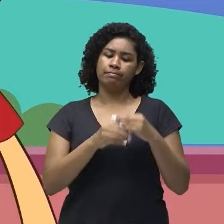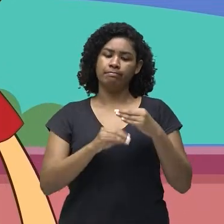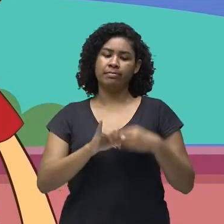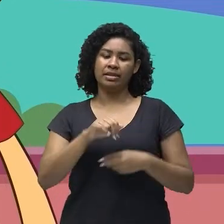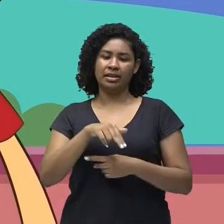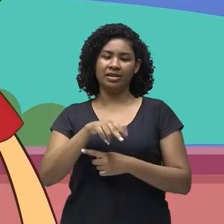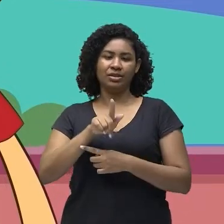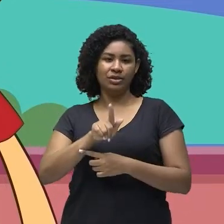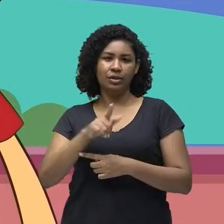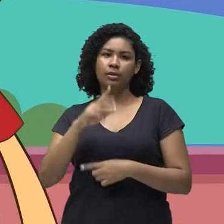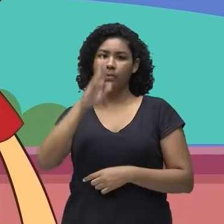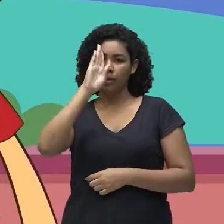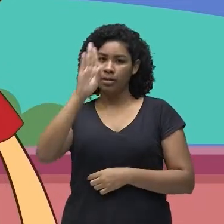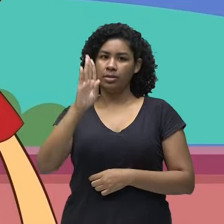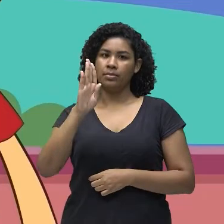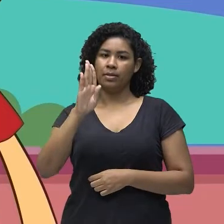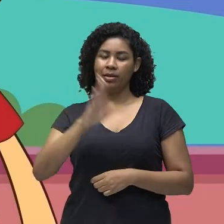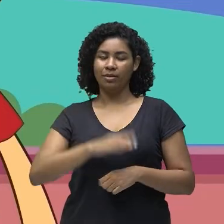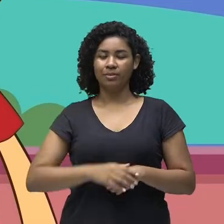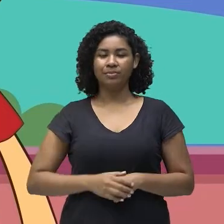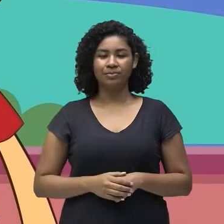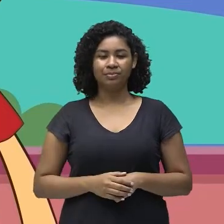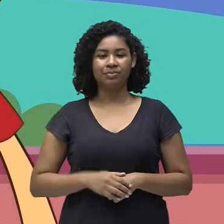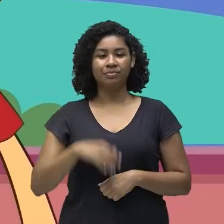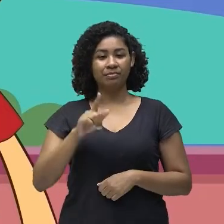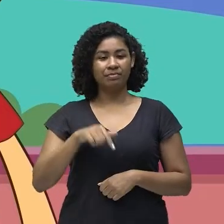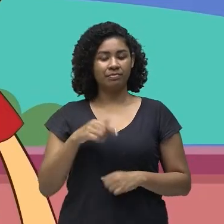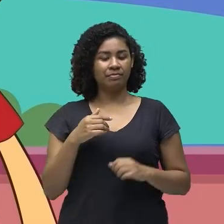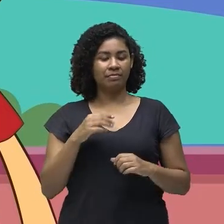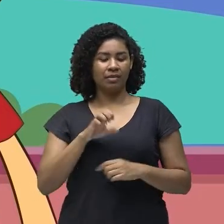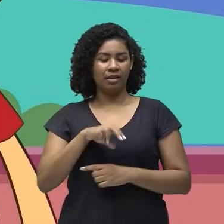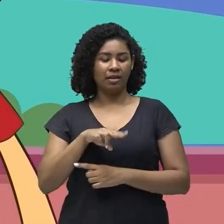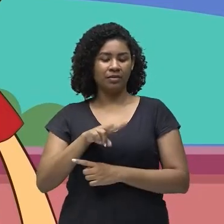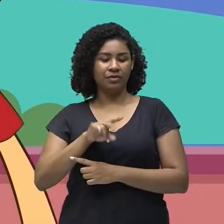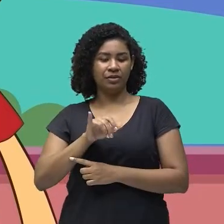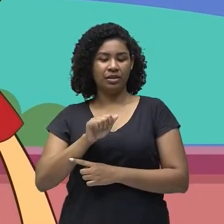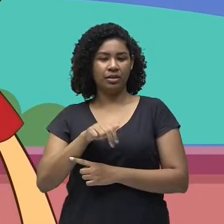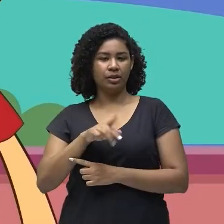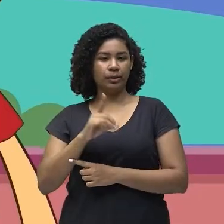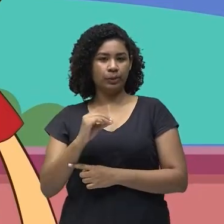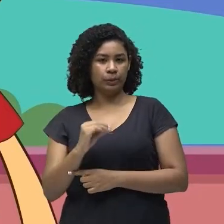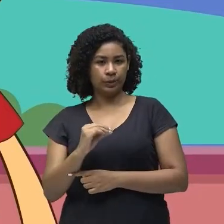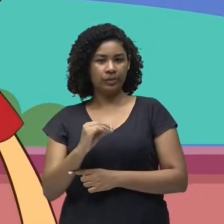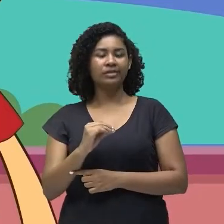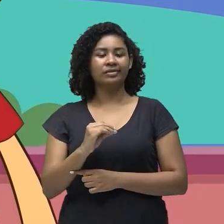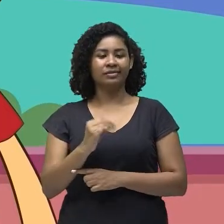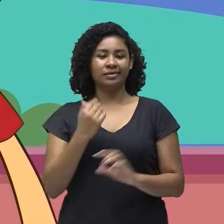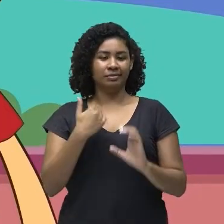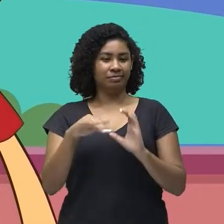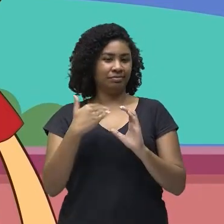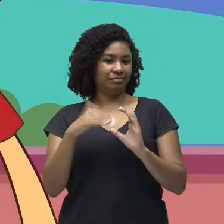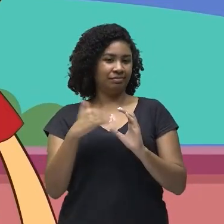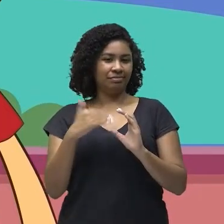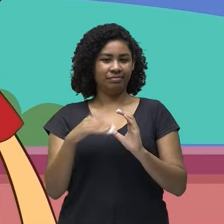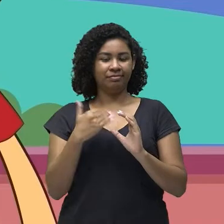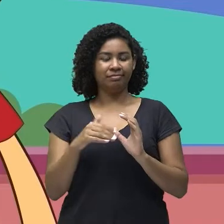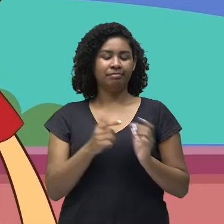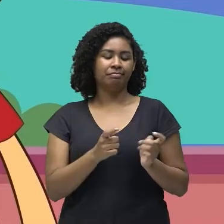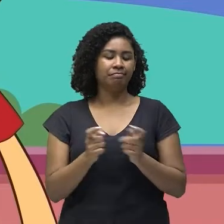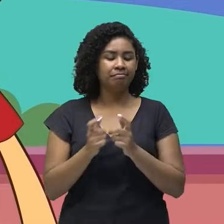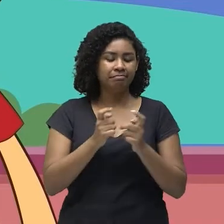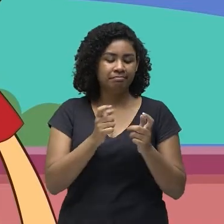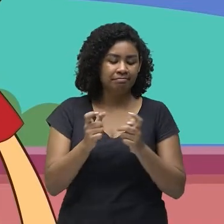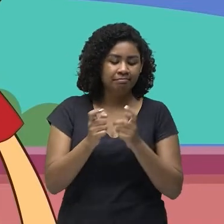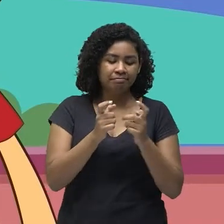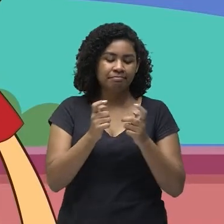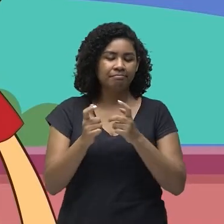é? Principal, fica texting. Então, eu estava enviando, né, mandando mensagens to some friends, né? Eu estava